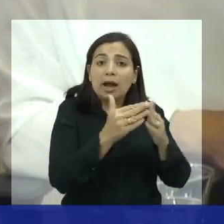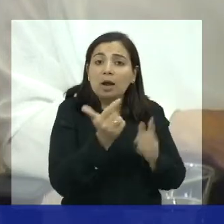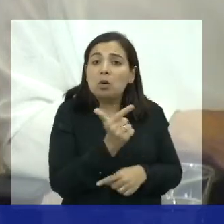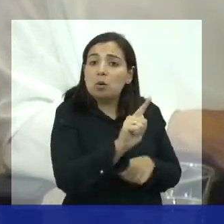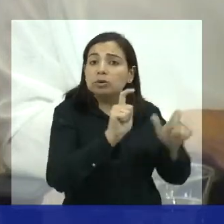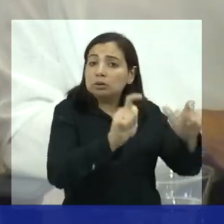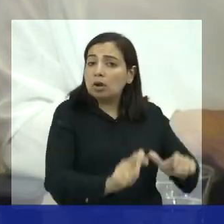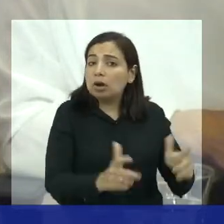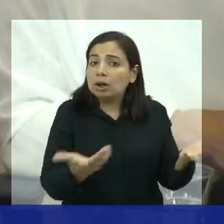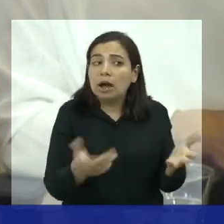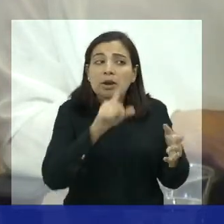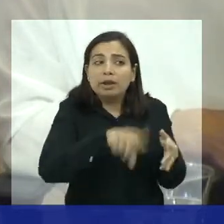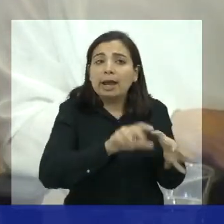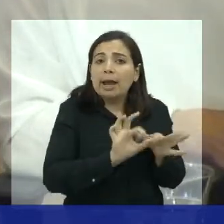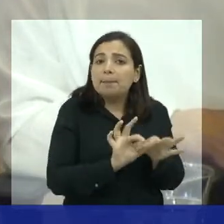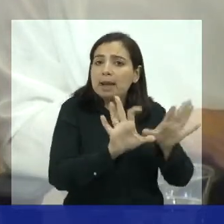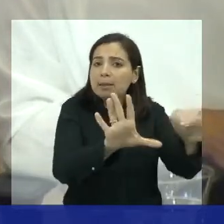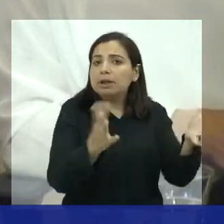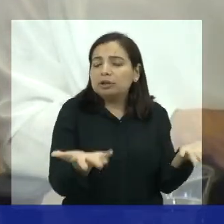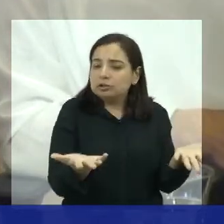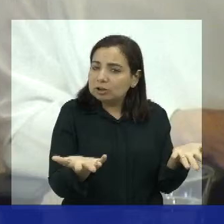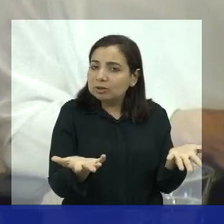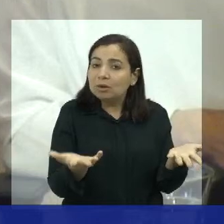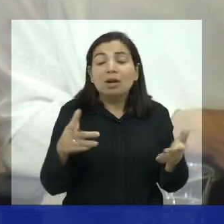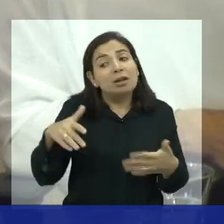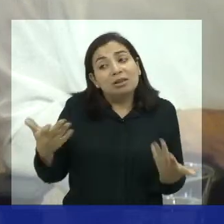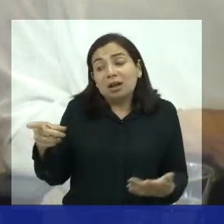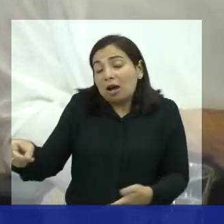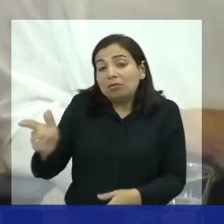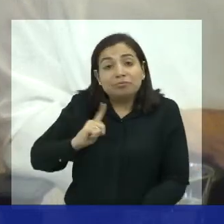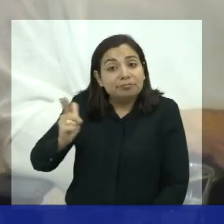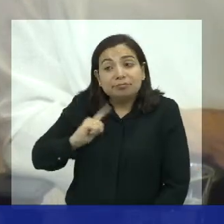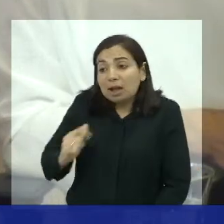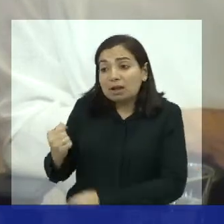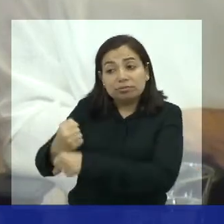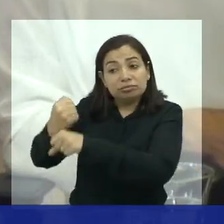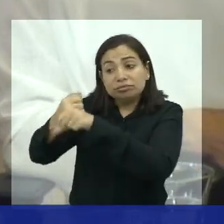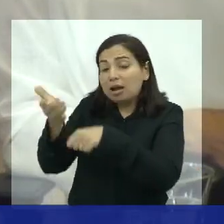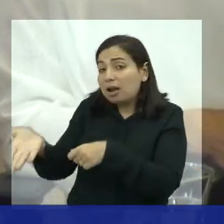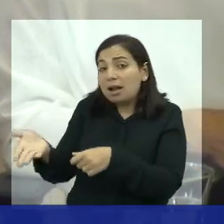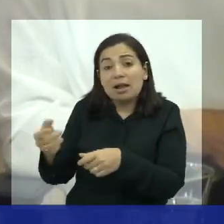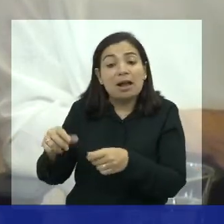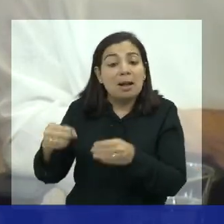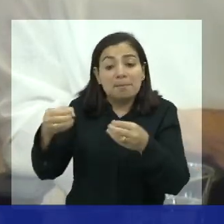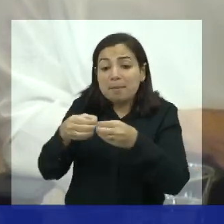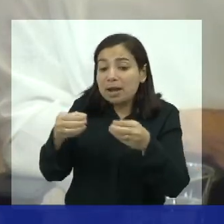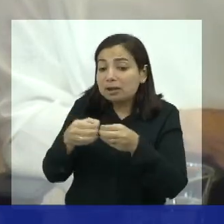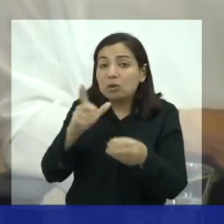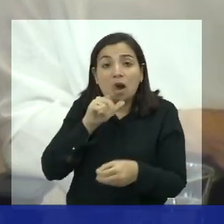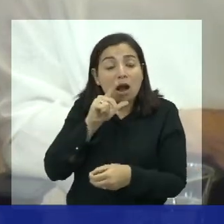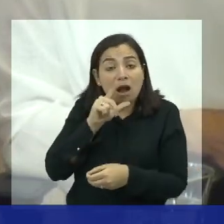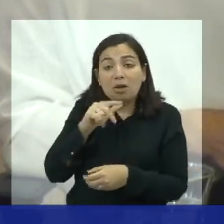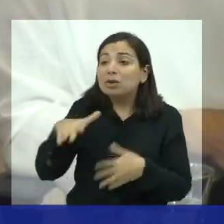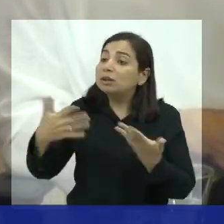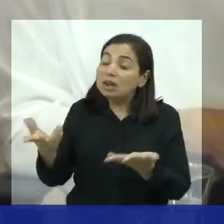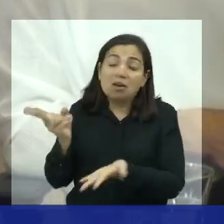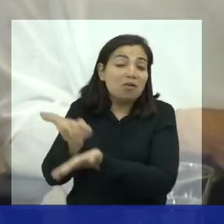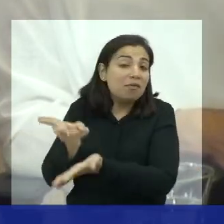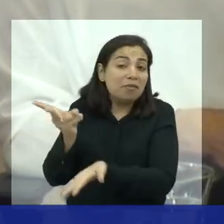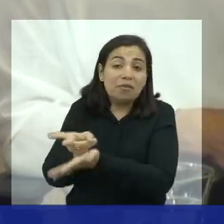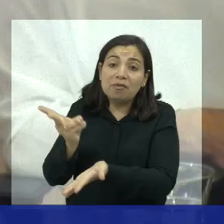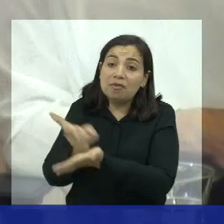ambiental por uma prática permissiva do município e ela vai ficar sendo, de forma recorrente, penalizada